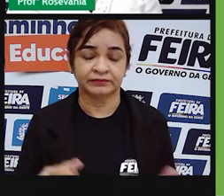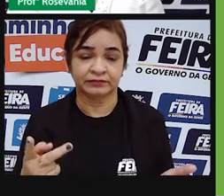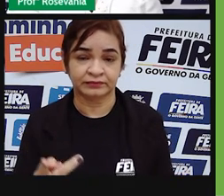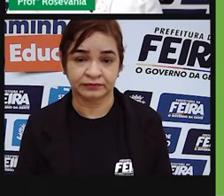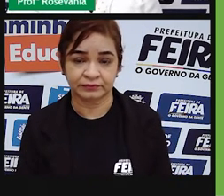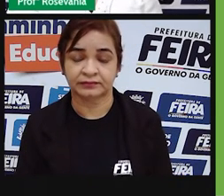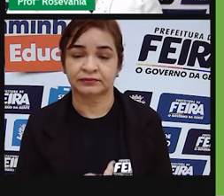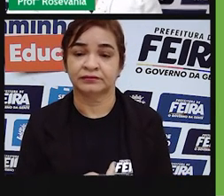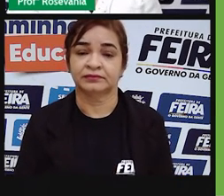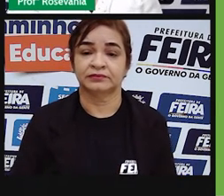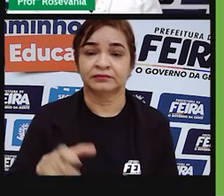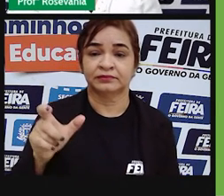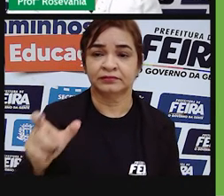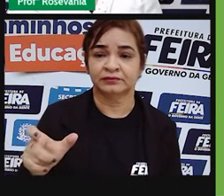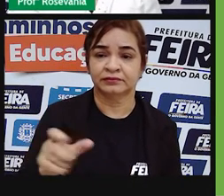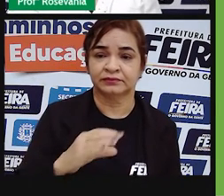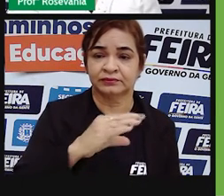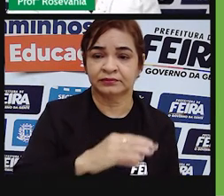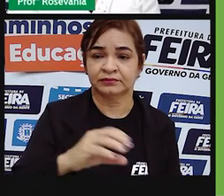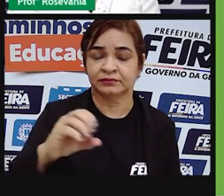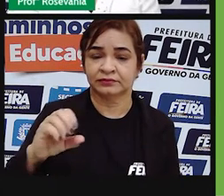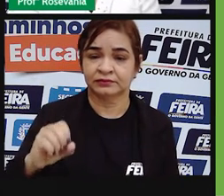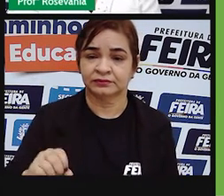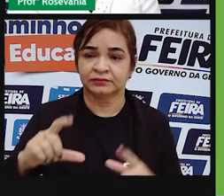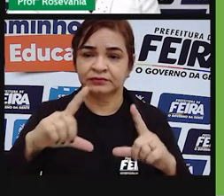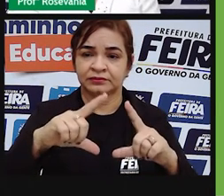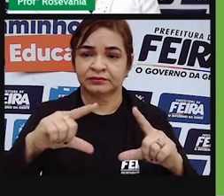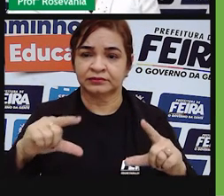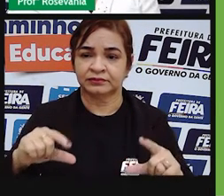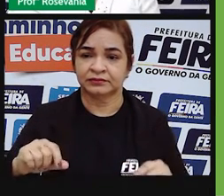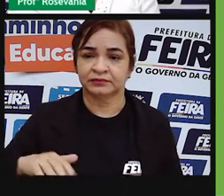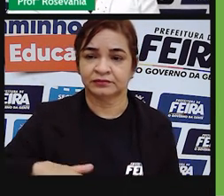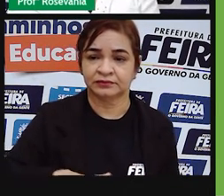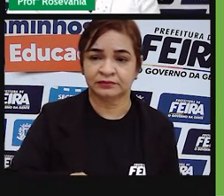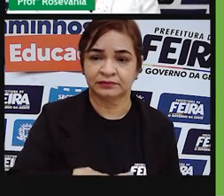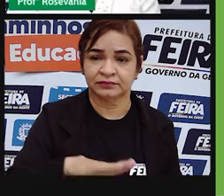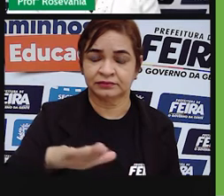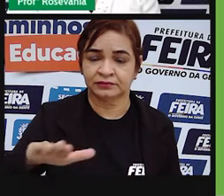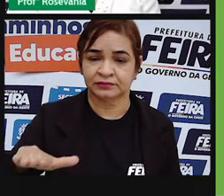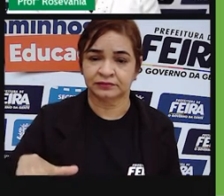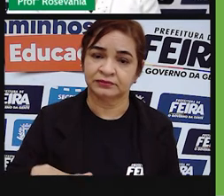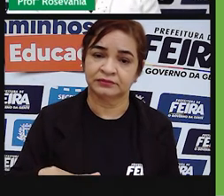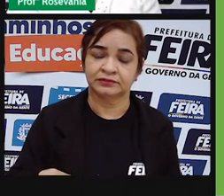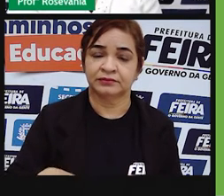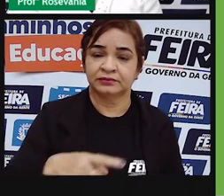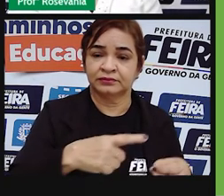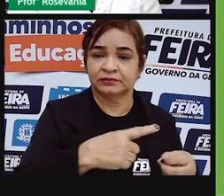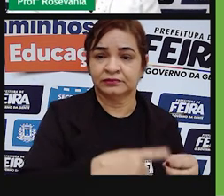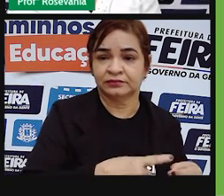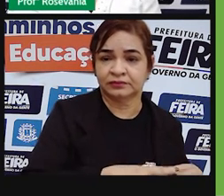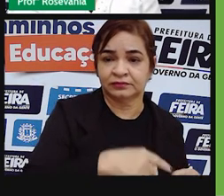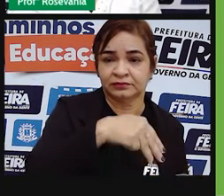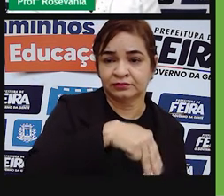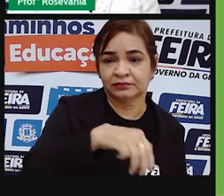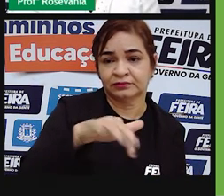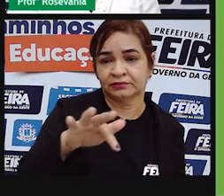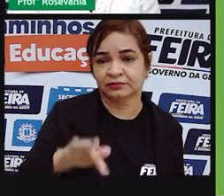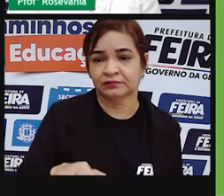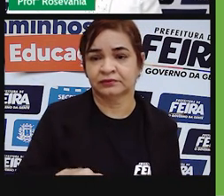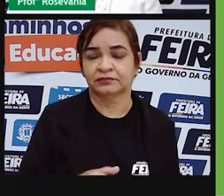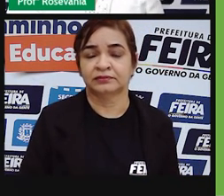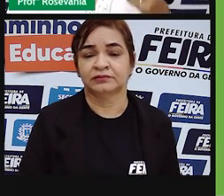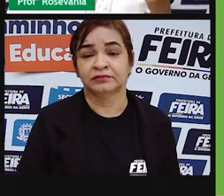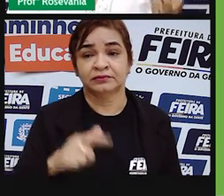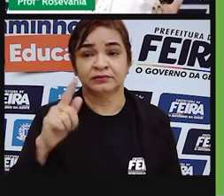valorizadas. E o Centro-Oeste, Brasília, né, e arredores, área do interior do Mato Grosso do Sul e